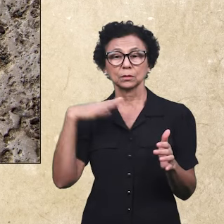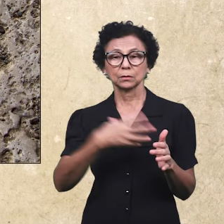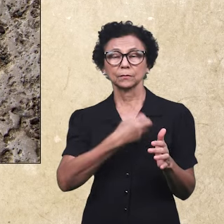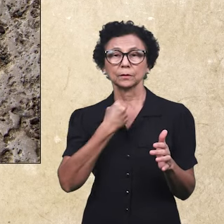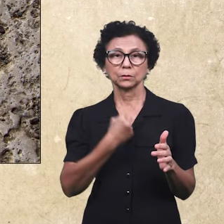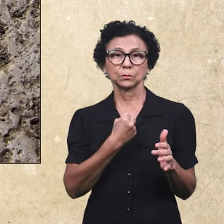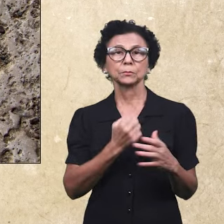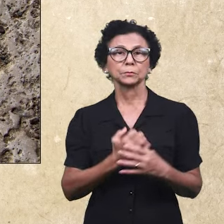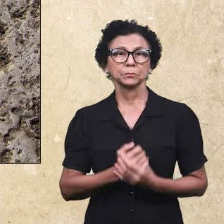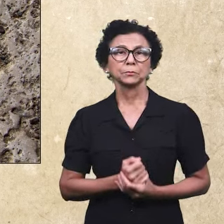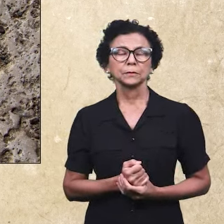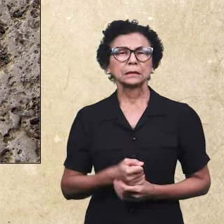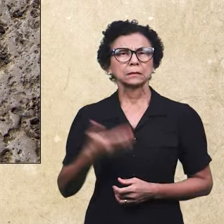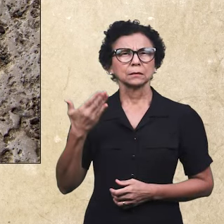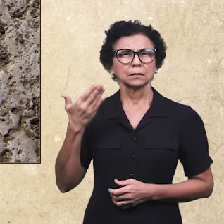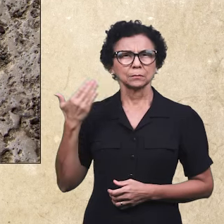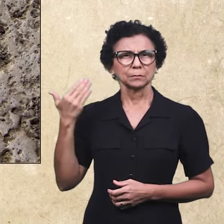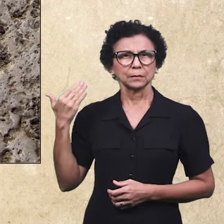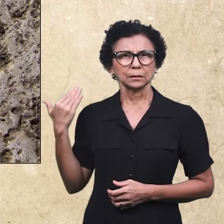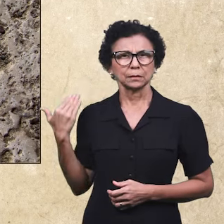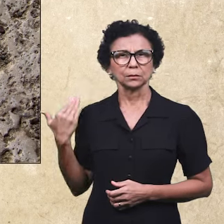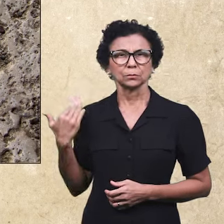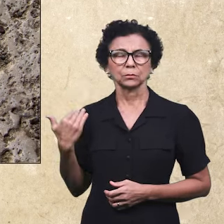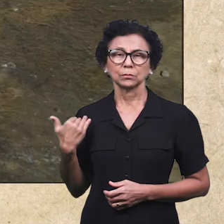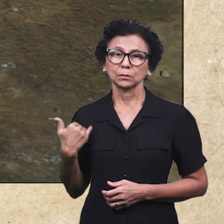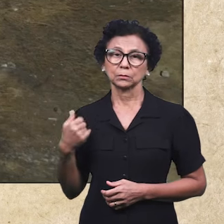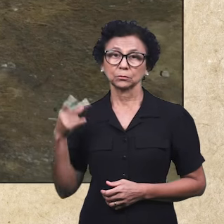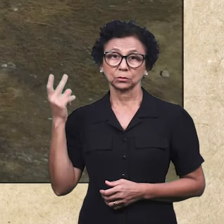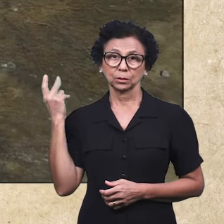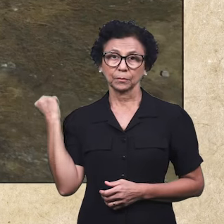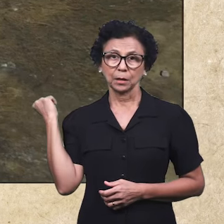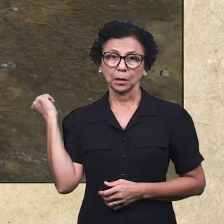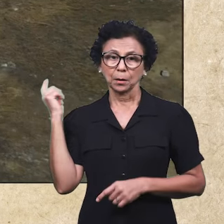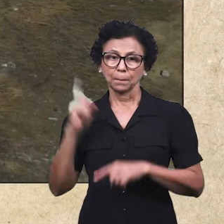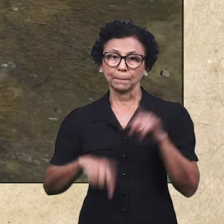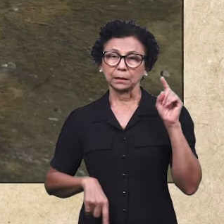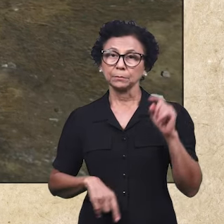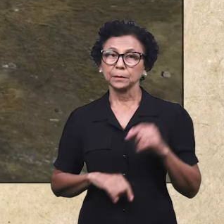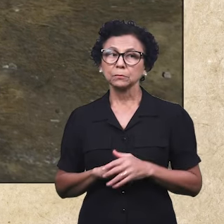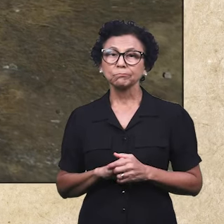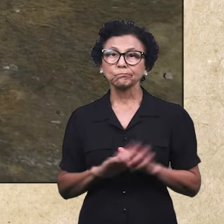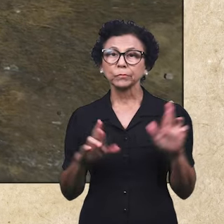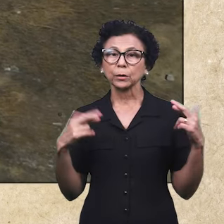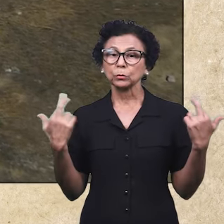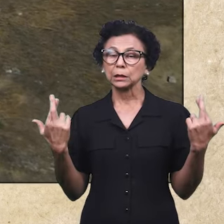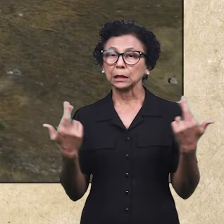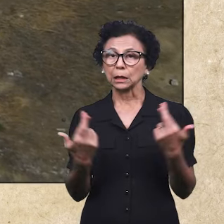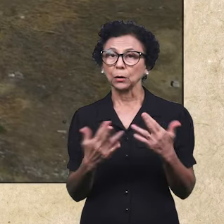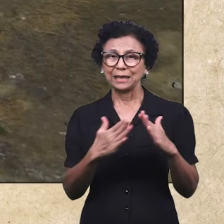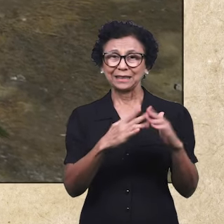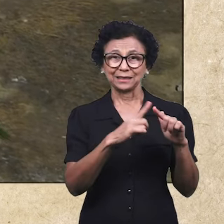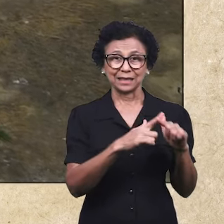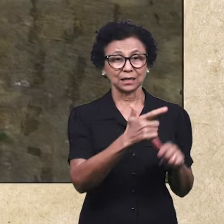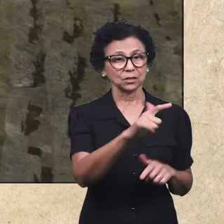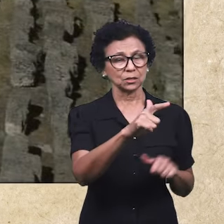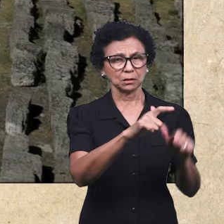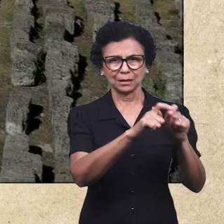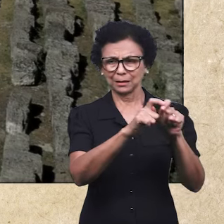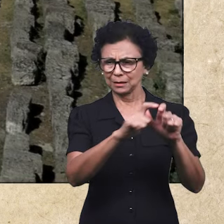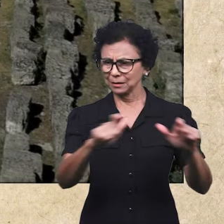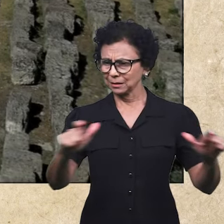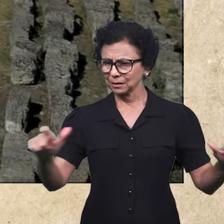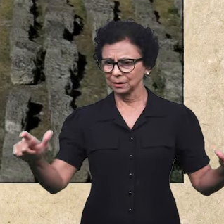Então, nessa época aqui ainda era proibido as reuniões, não tinha igrejas, né? Por isso que Paulo